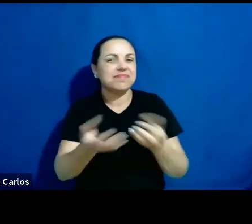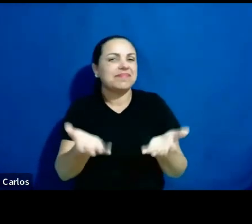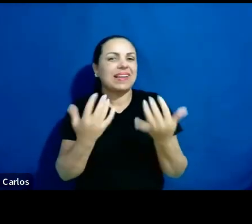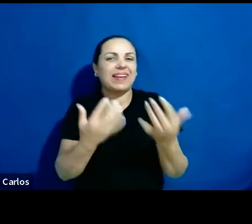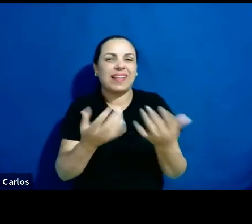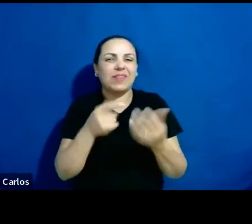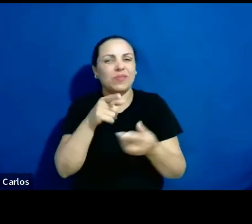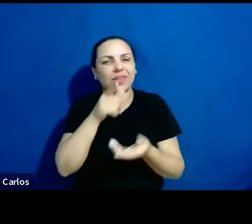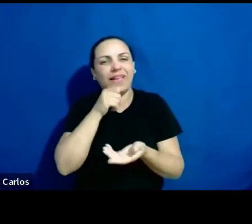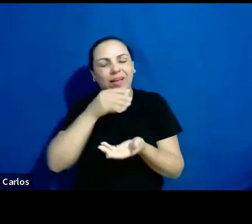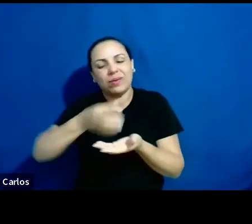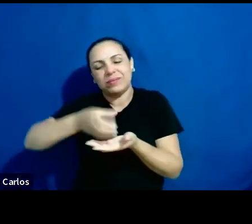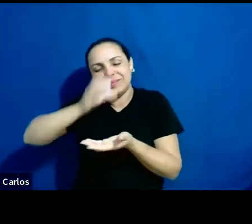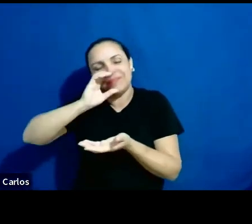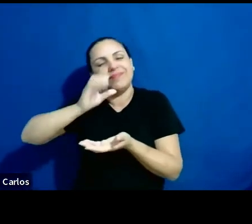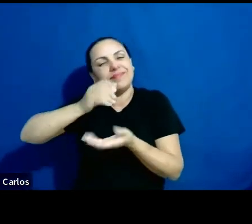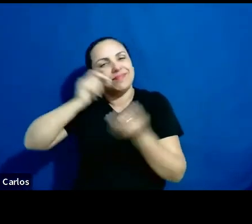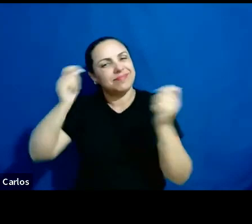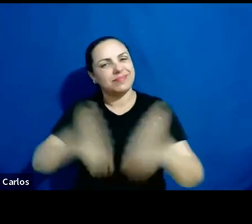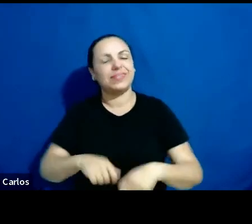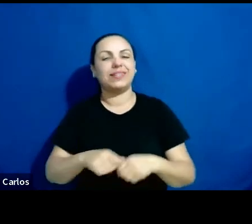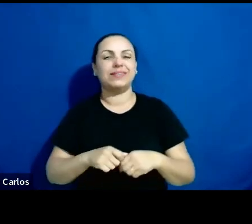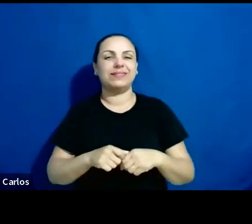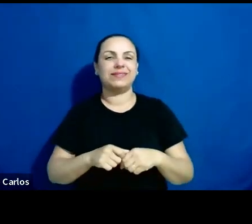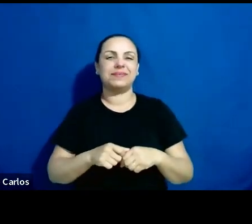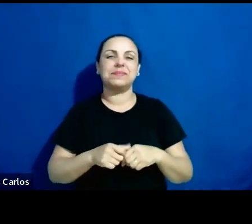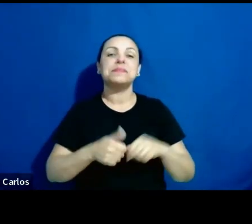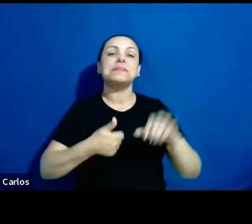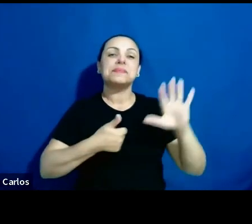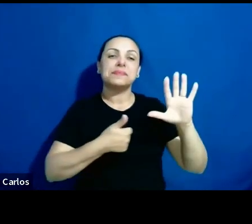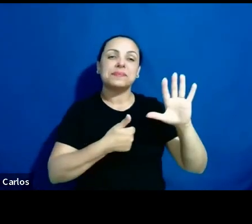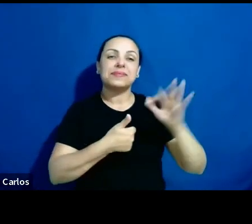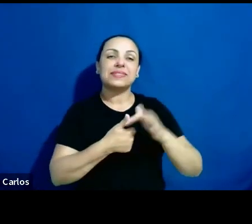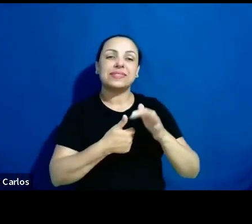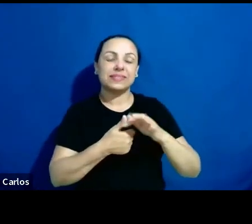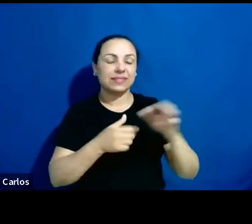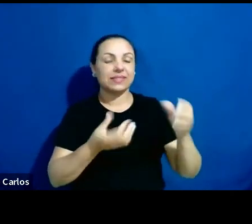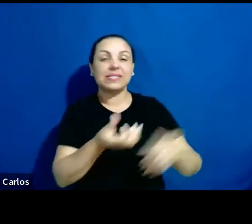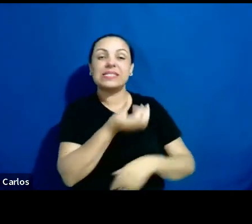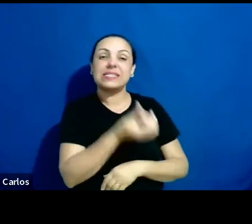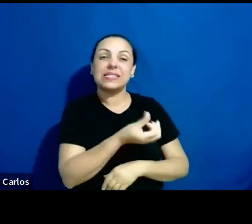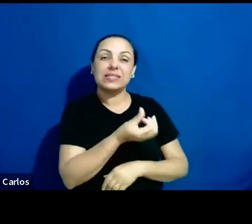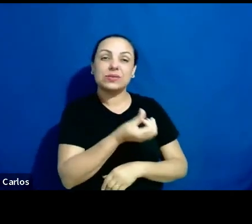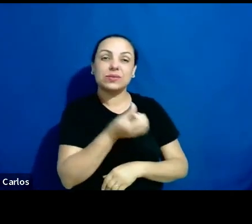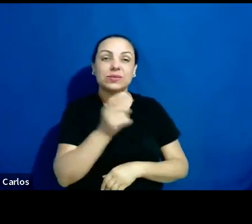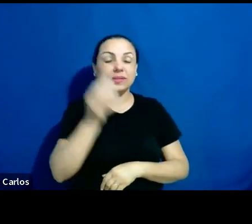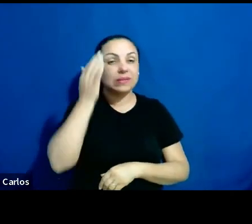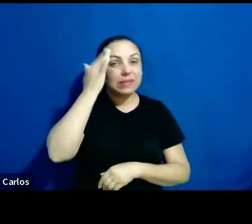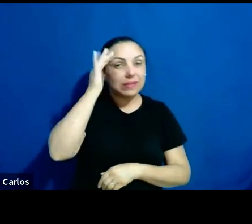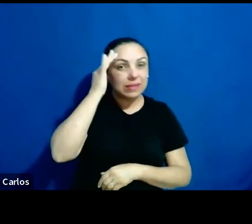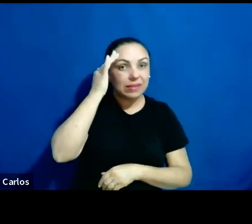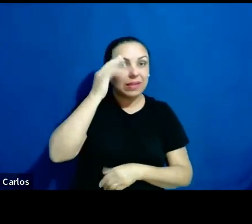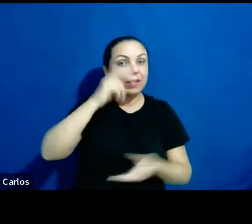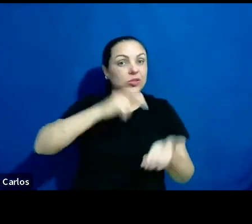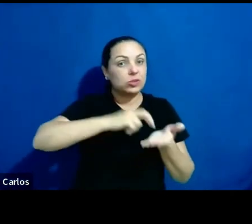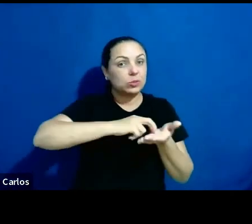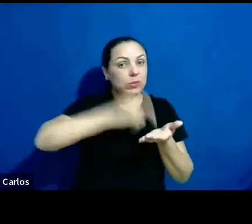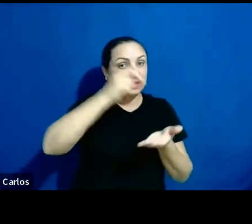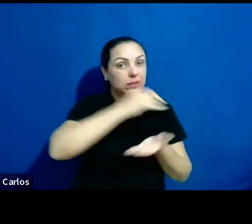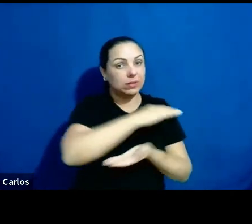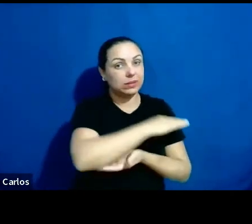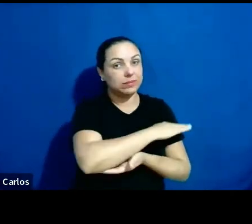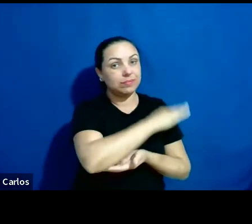E sexto, faça a diferença entre o dia e a noite. De